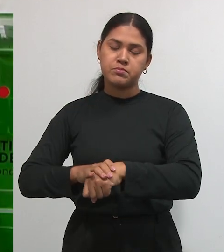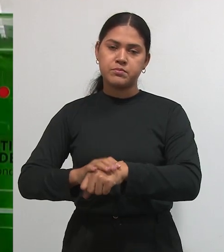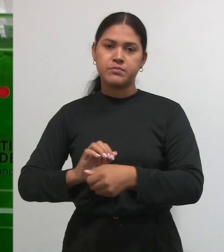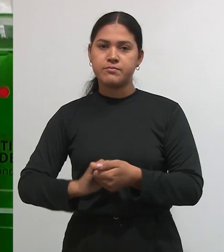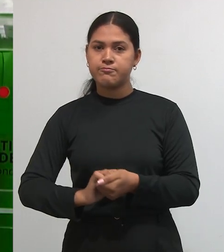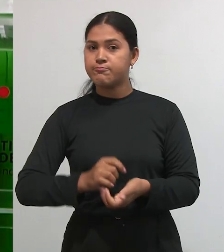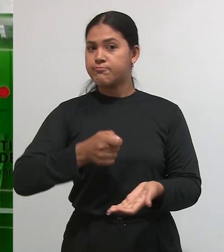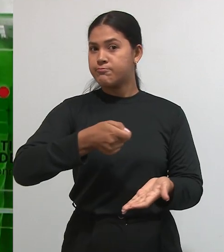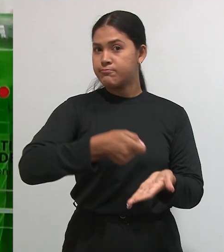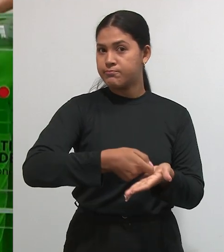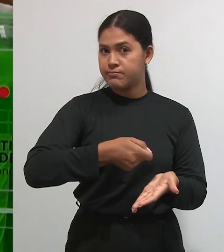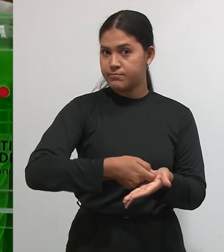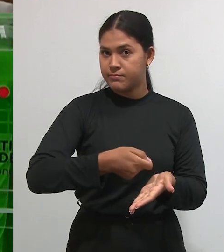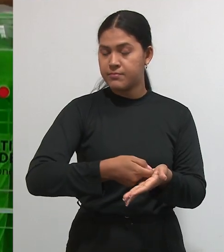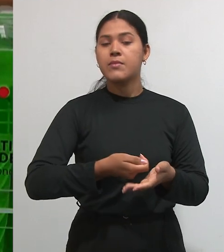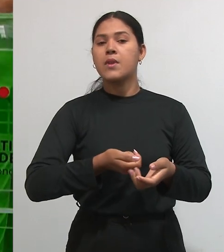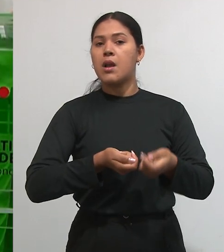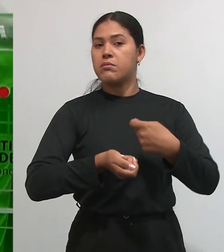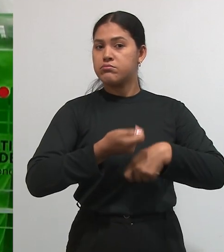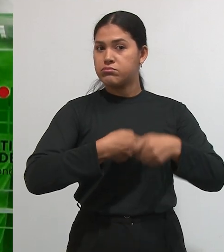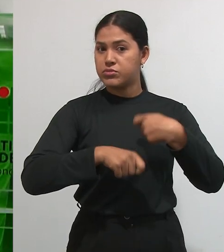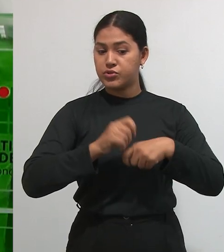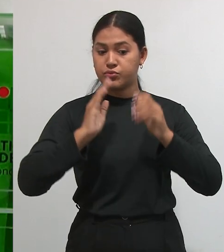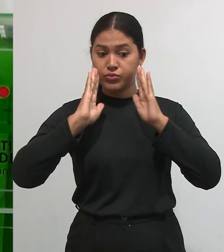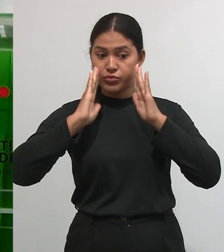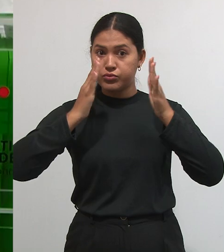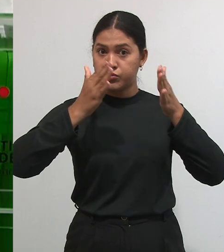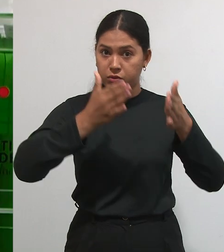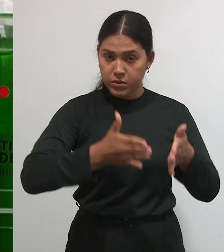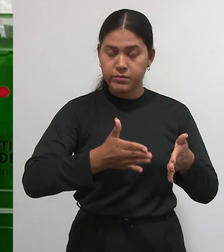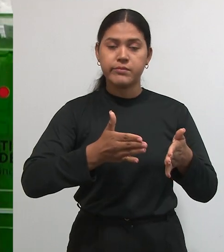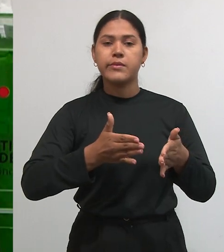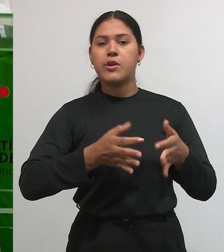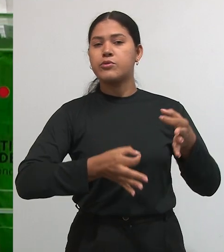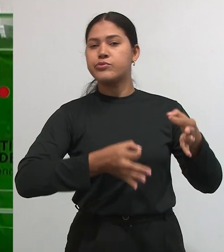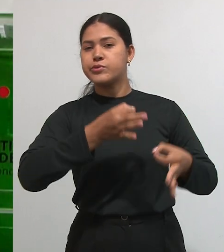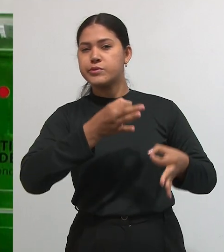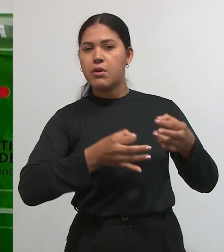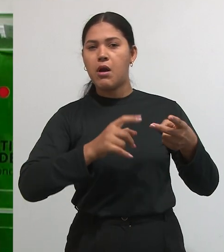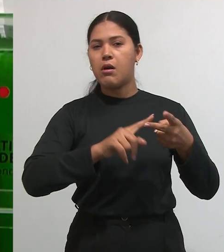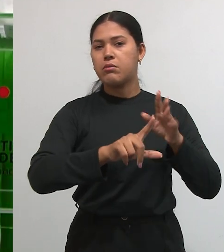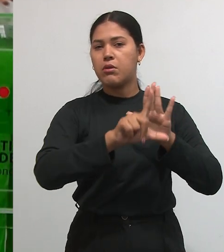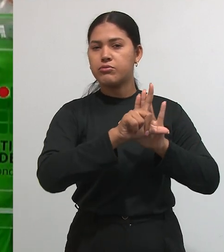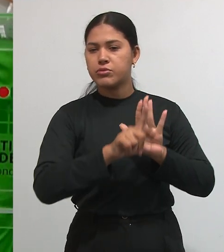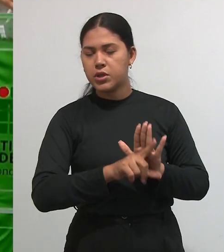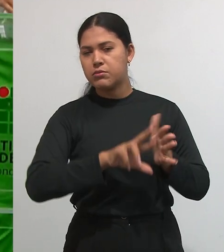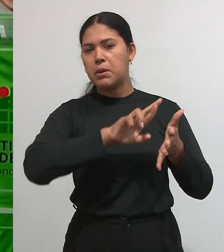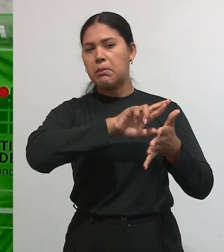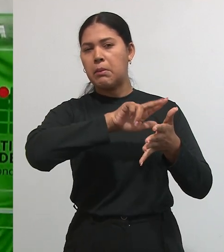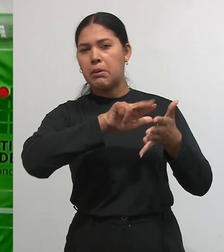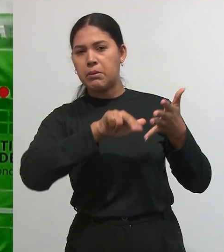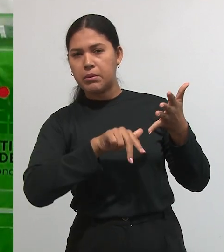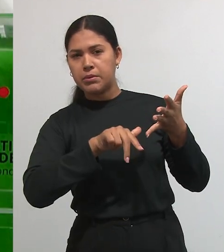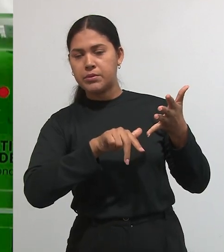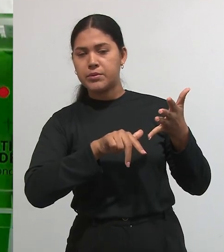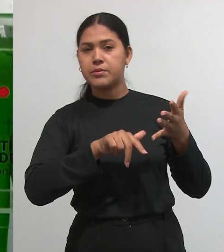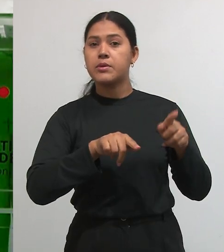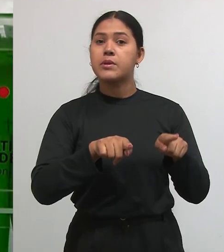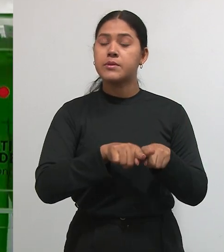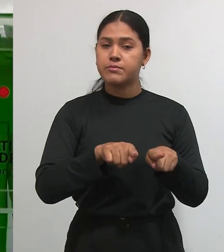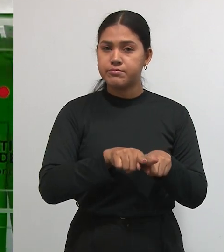obrigatório a administração direta, ou seja, lá o judiciário, o legislativo, não é isso?